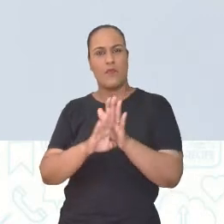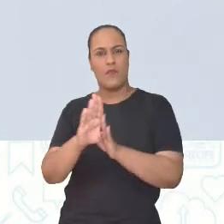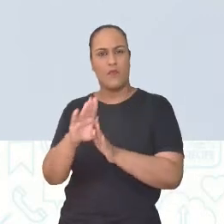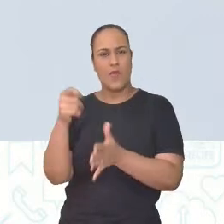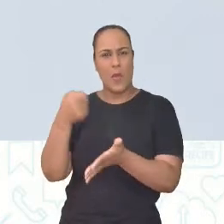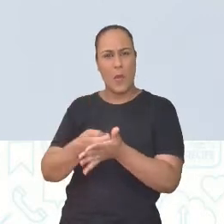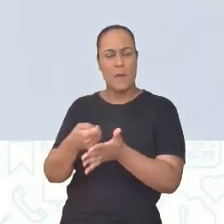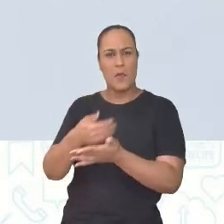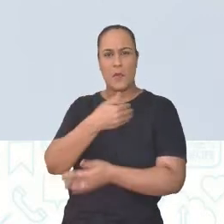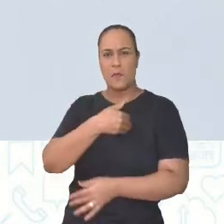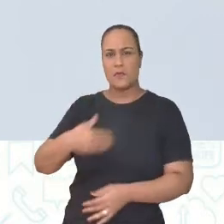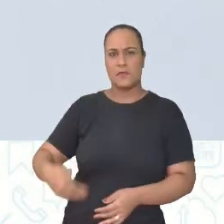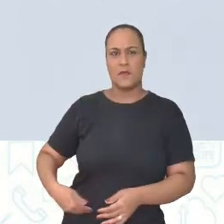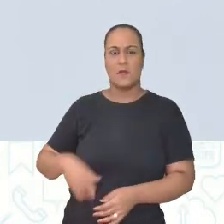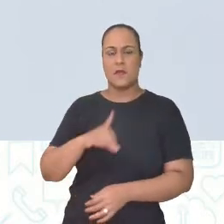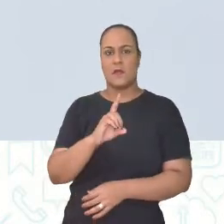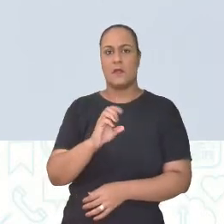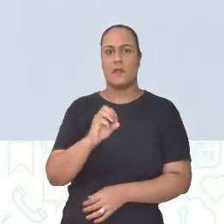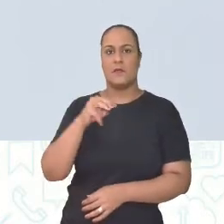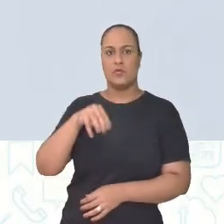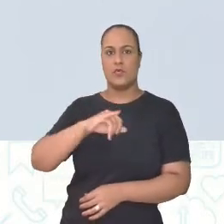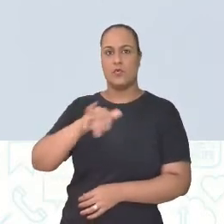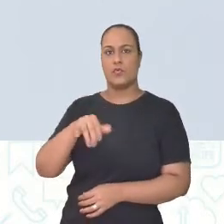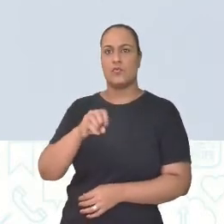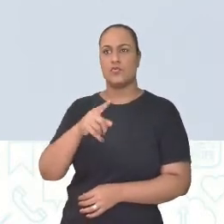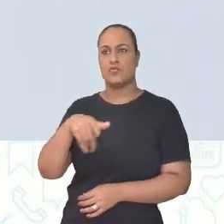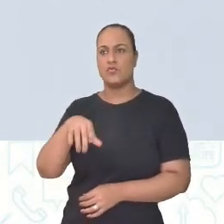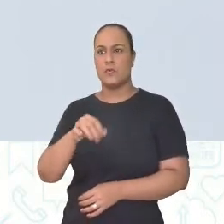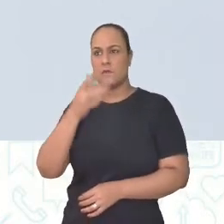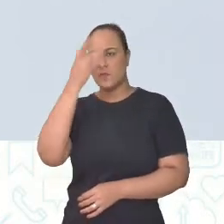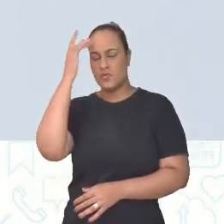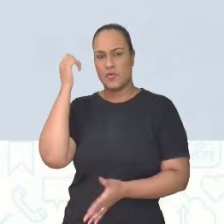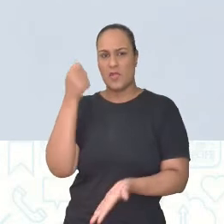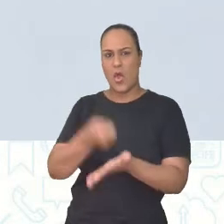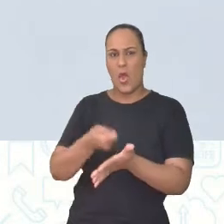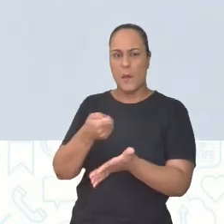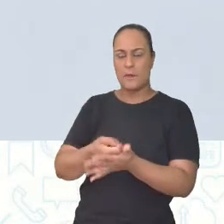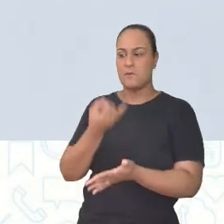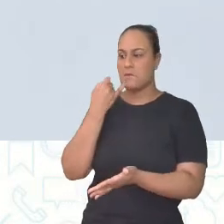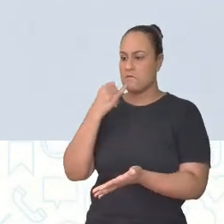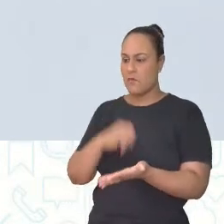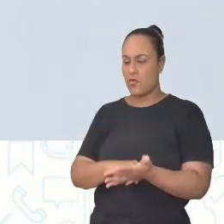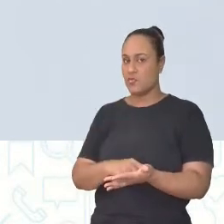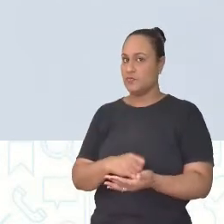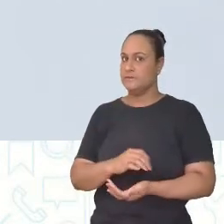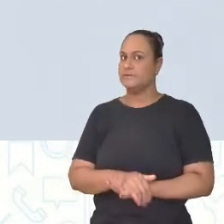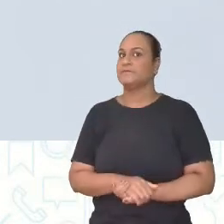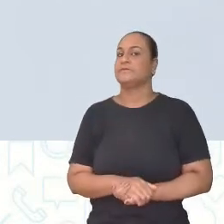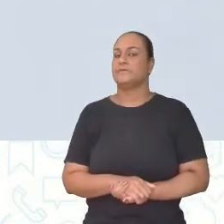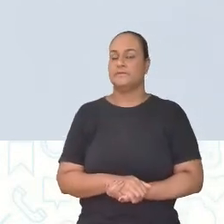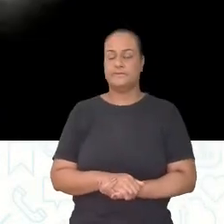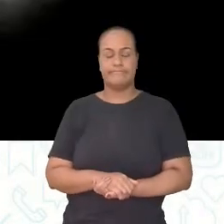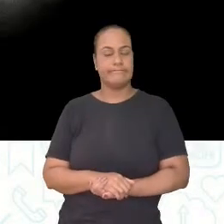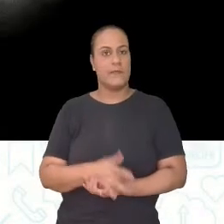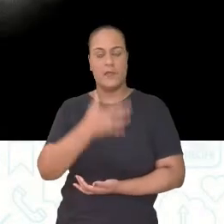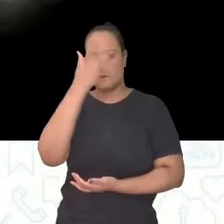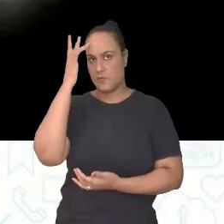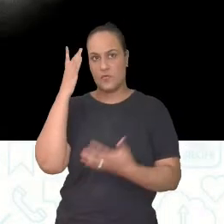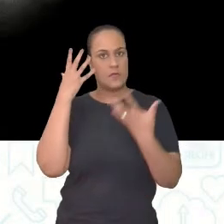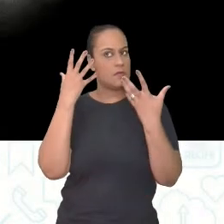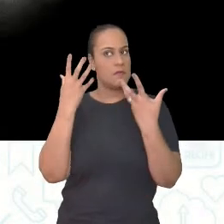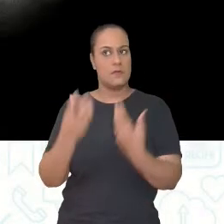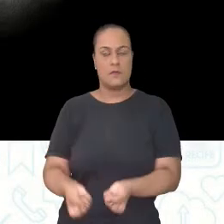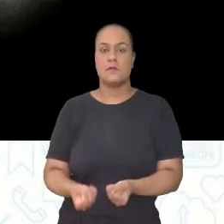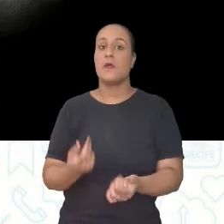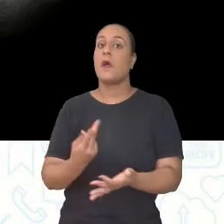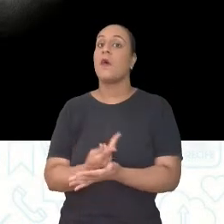pelo governo de Dom João VI. O pessoal estava cobrando imposto que só, viu? E aí a galera não aceitou isso e o que